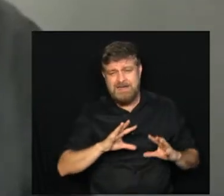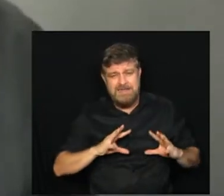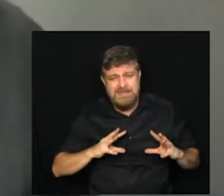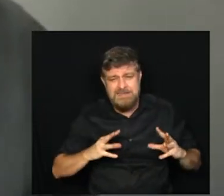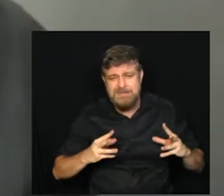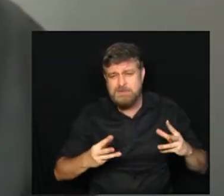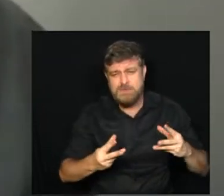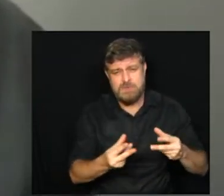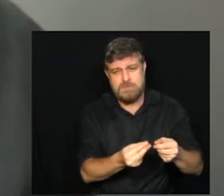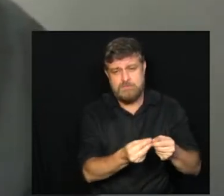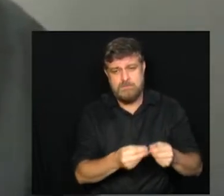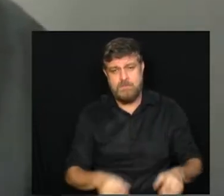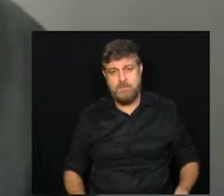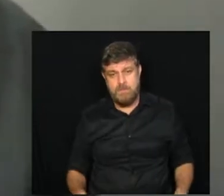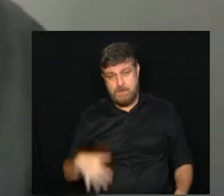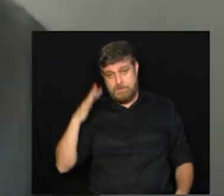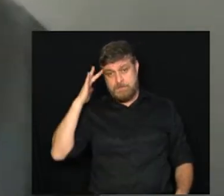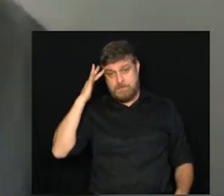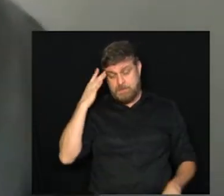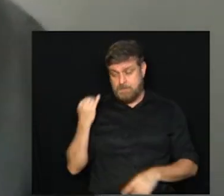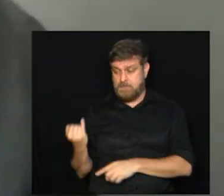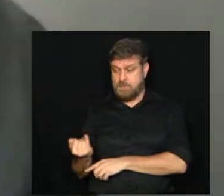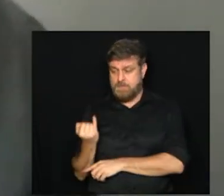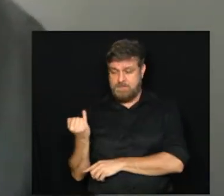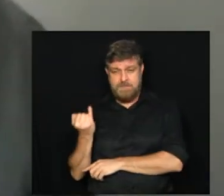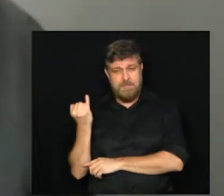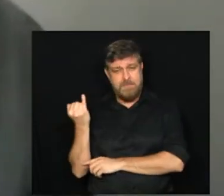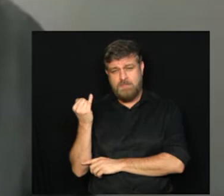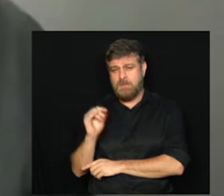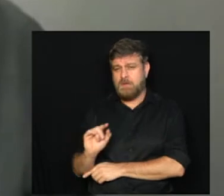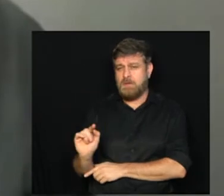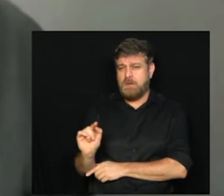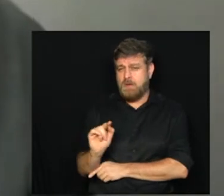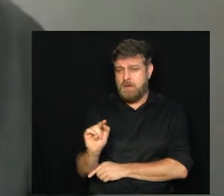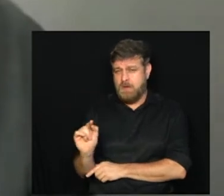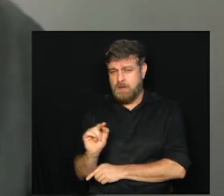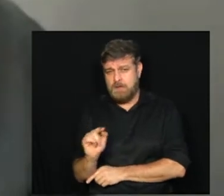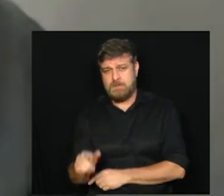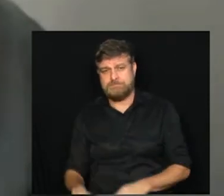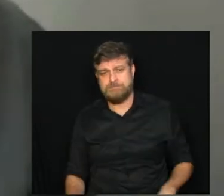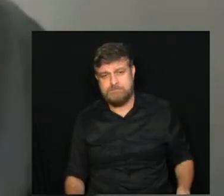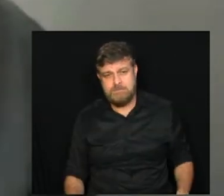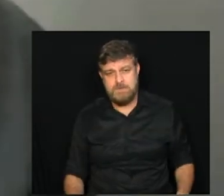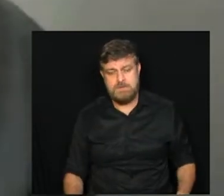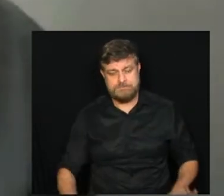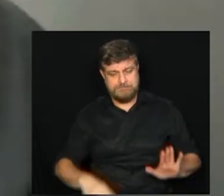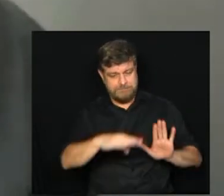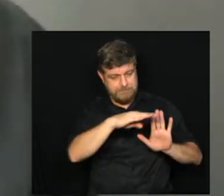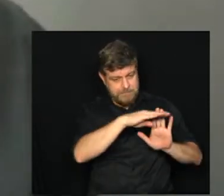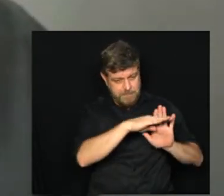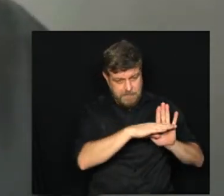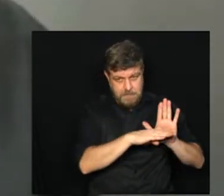toda. Mas eu acho muito importante esse projeto, estar participando